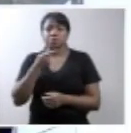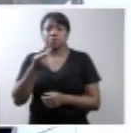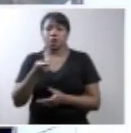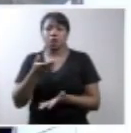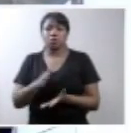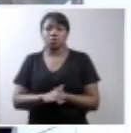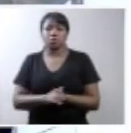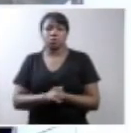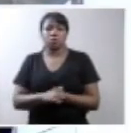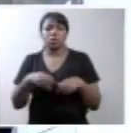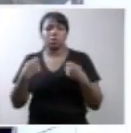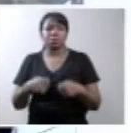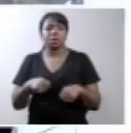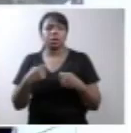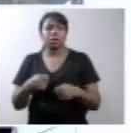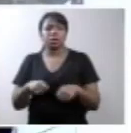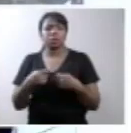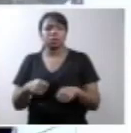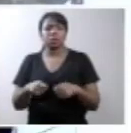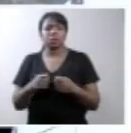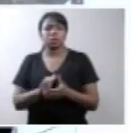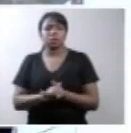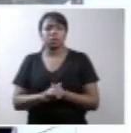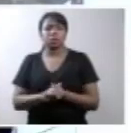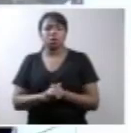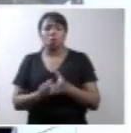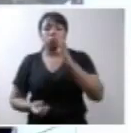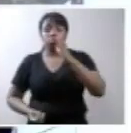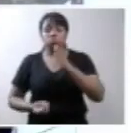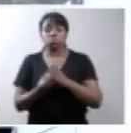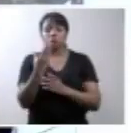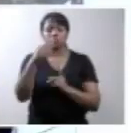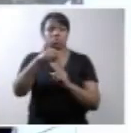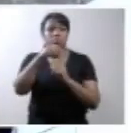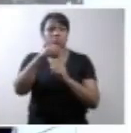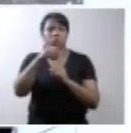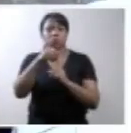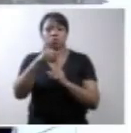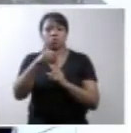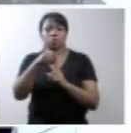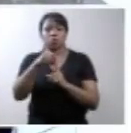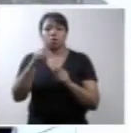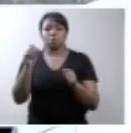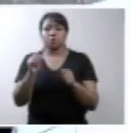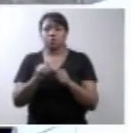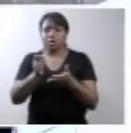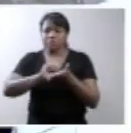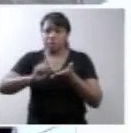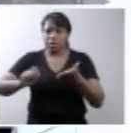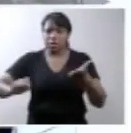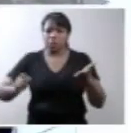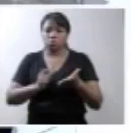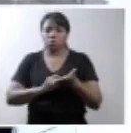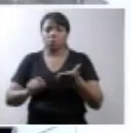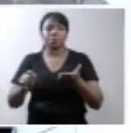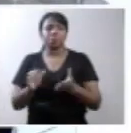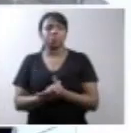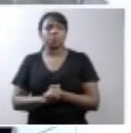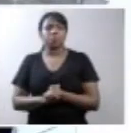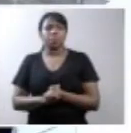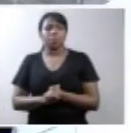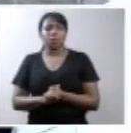quem diz isso não é ele propriamente ele cita o pioneiro da fertilização em vitro